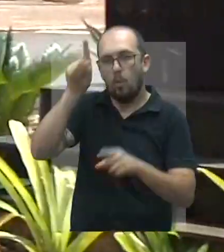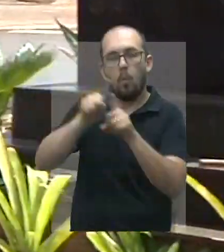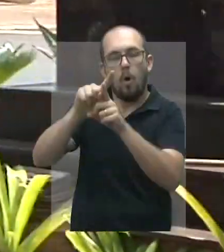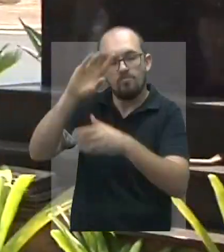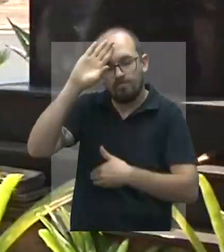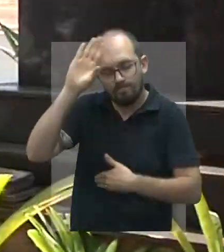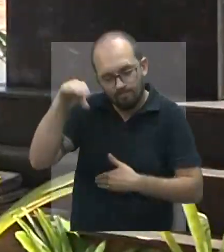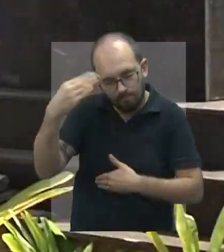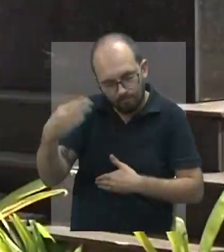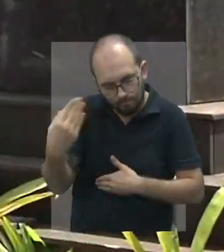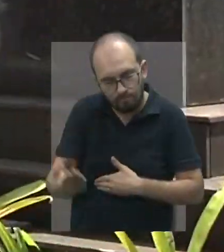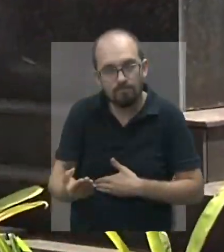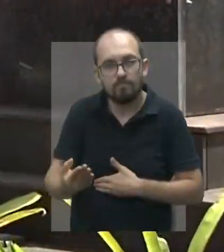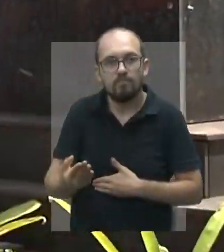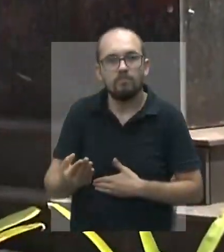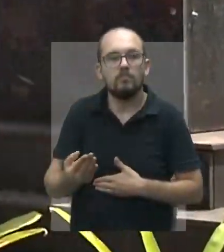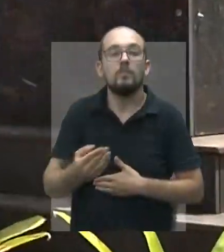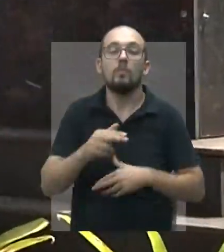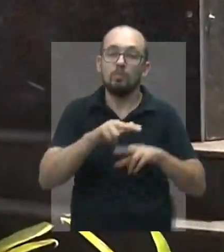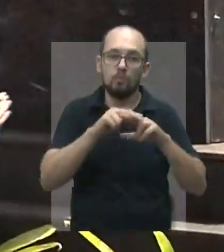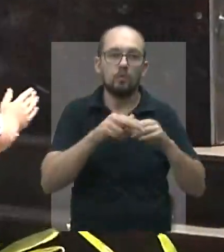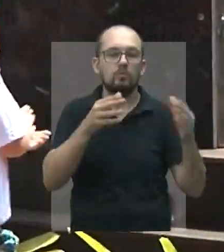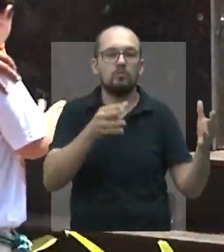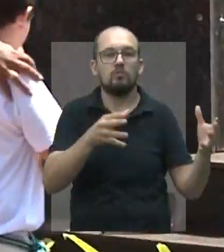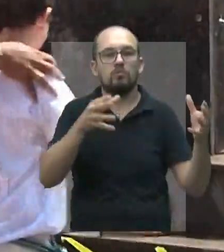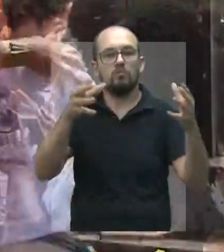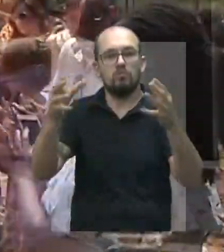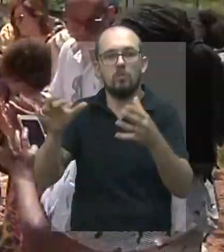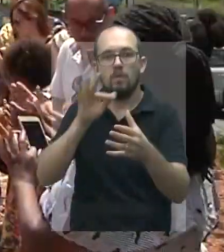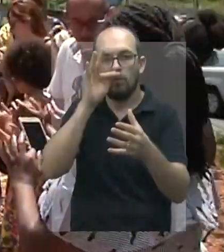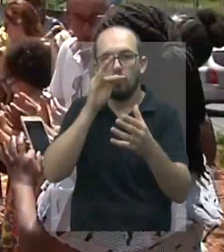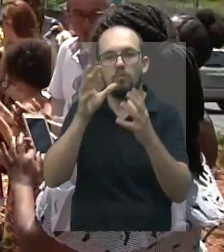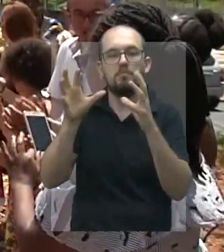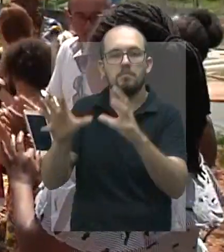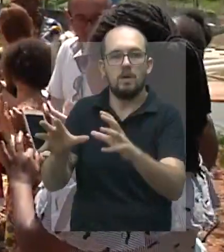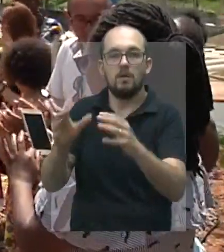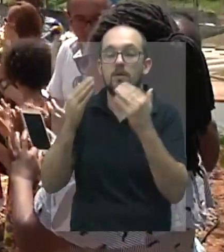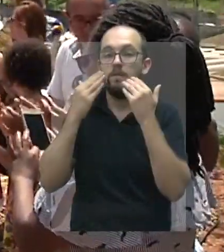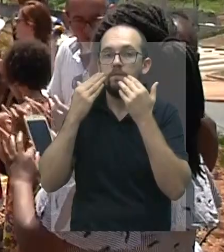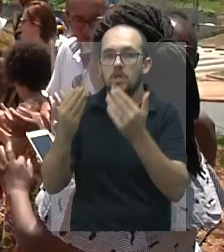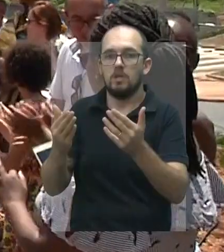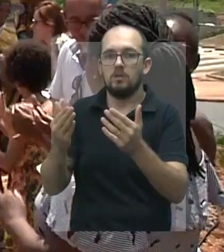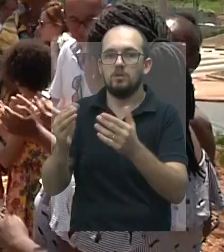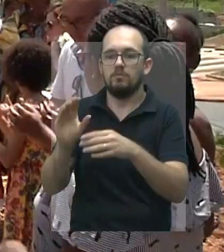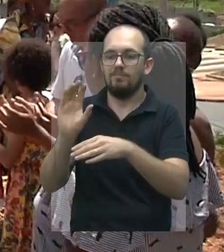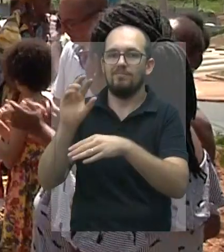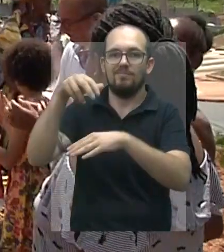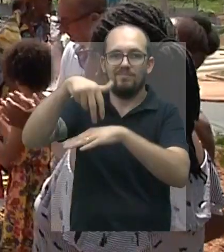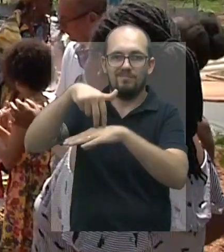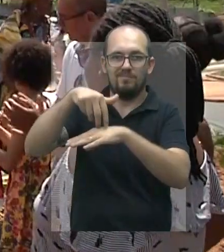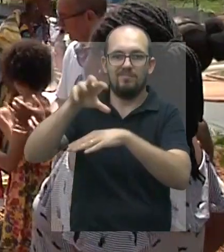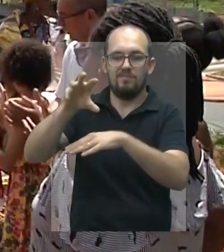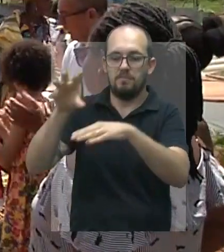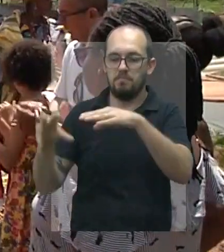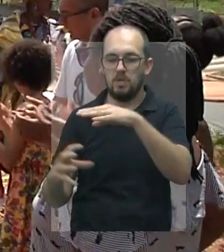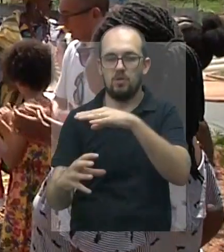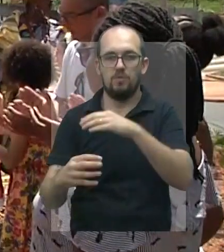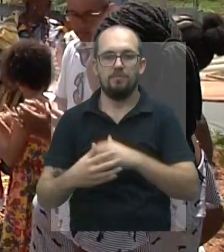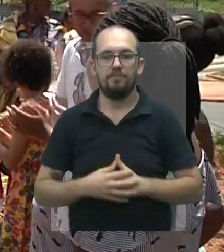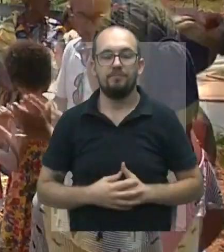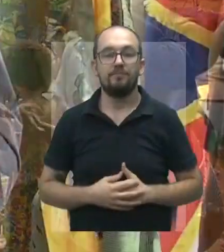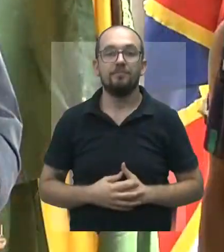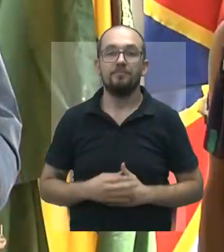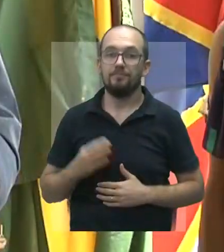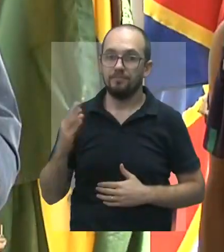reverência e gratidão, os participantes deixaram uma coroa de flores em frente ao busto de Zumbi dos Palmares. O